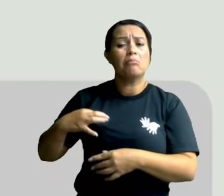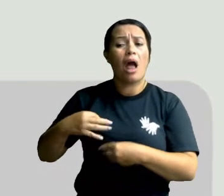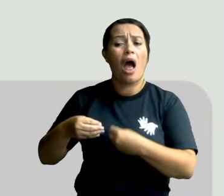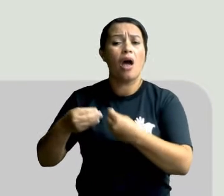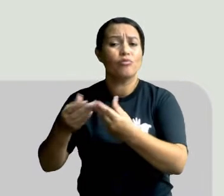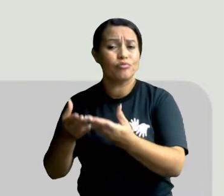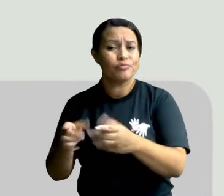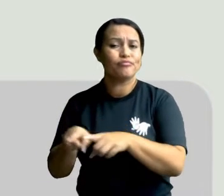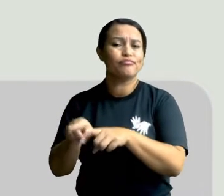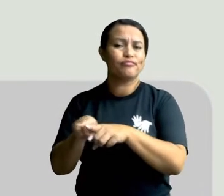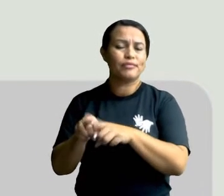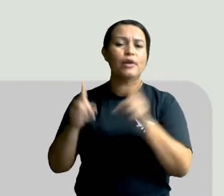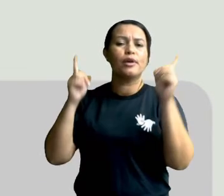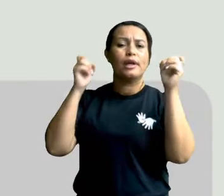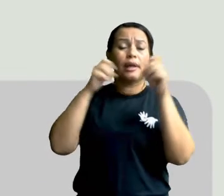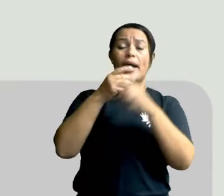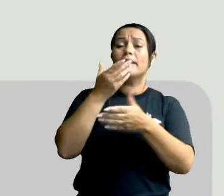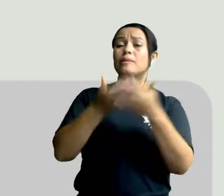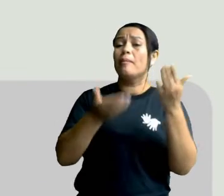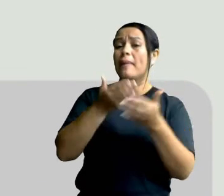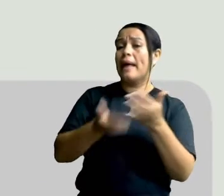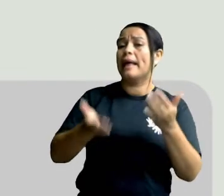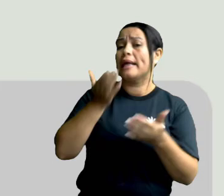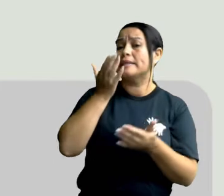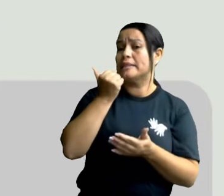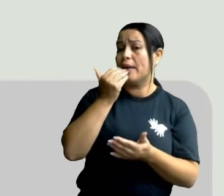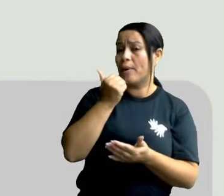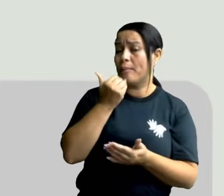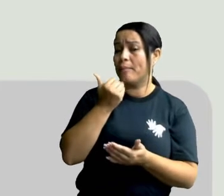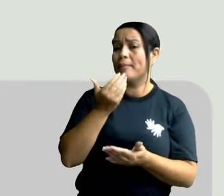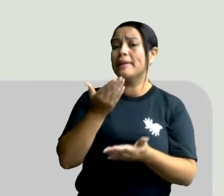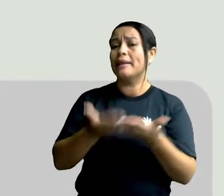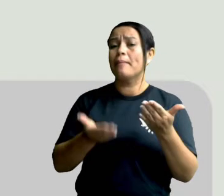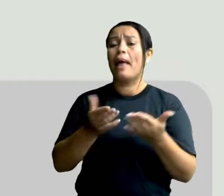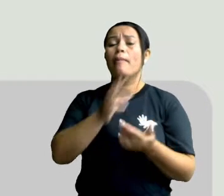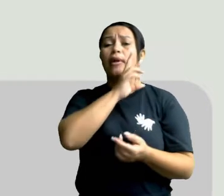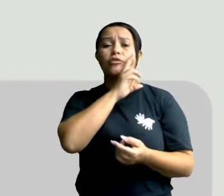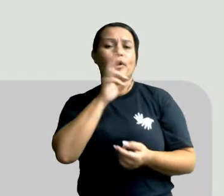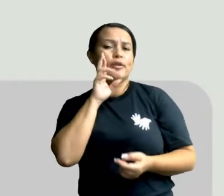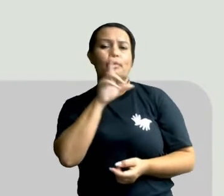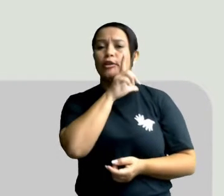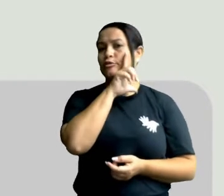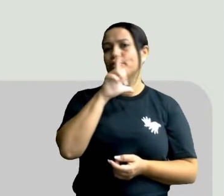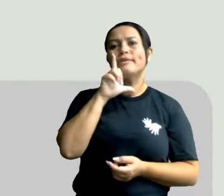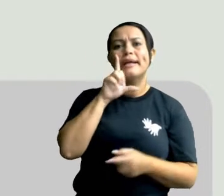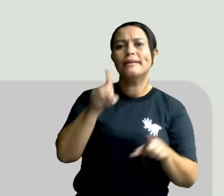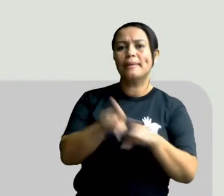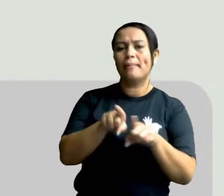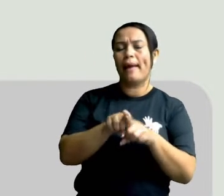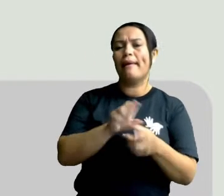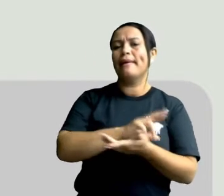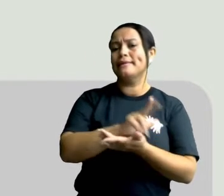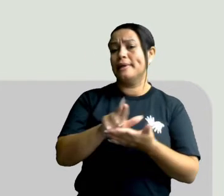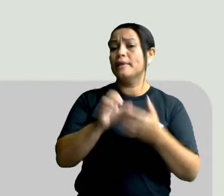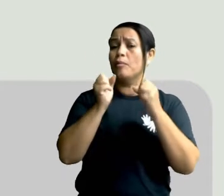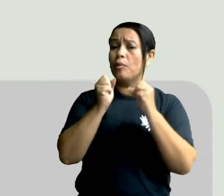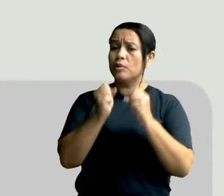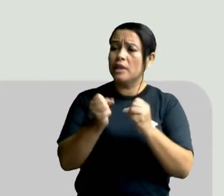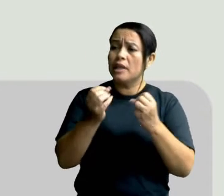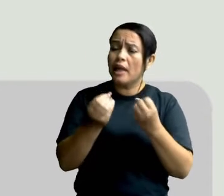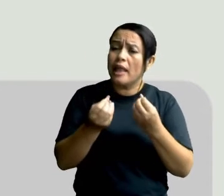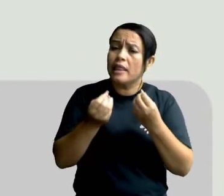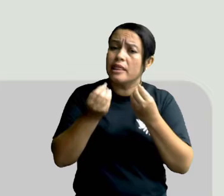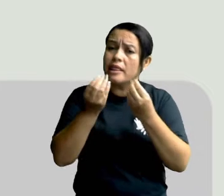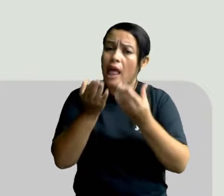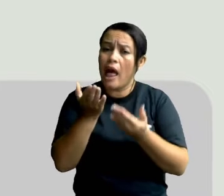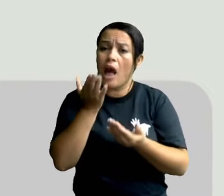de alimentos, desde o transporte até o consumo pelas famílias, pelos restaurantes, pelas lanchonetes, etc., que poderiam alimentar